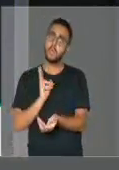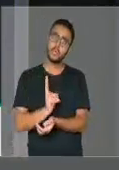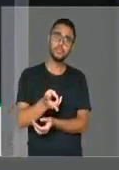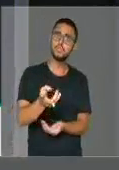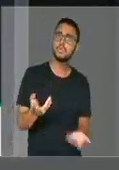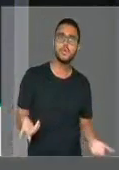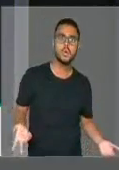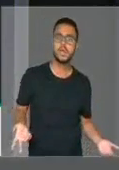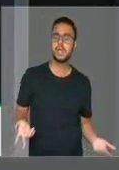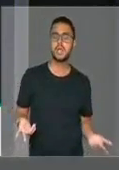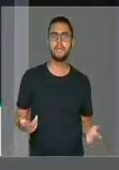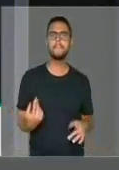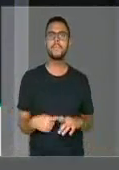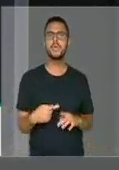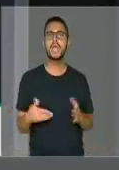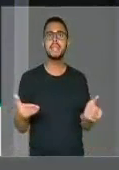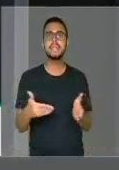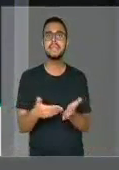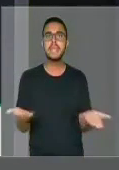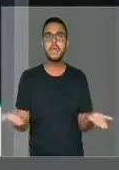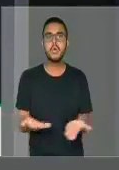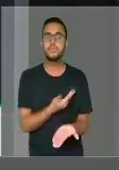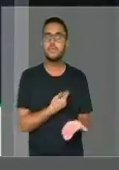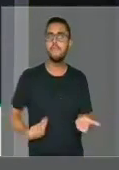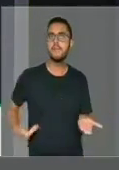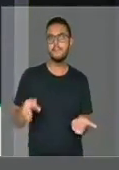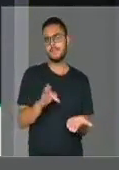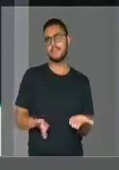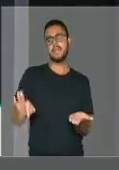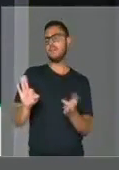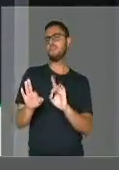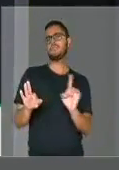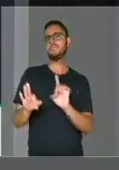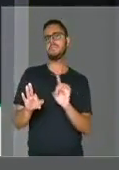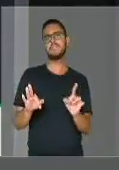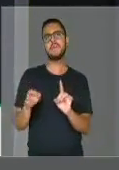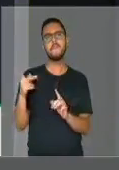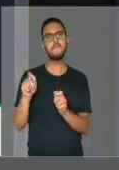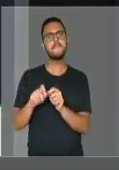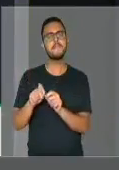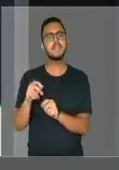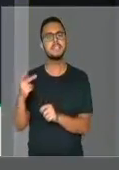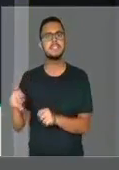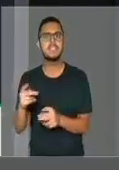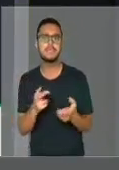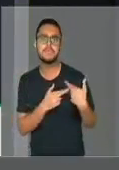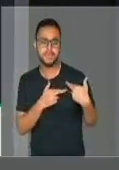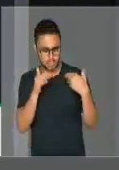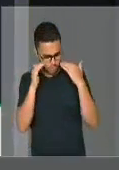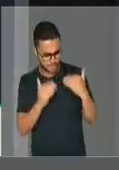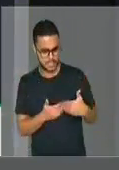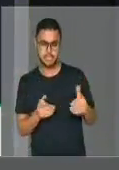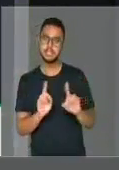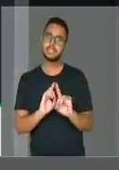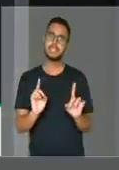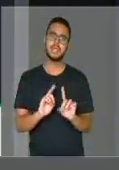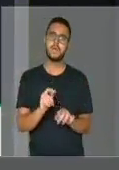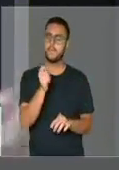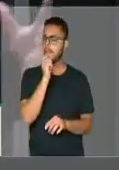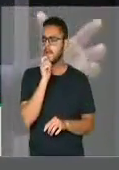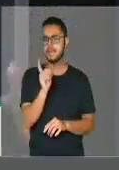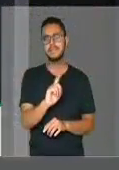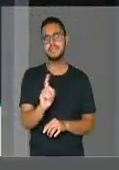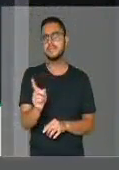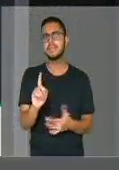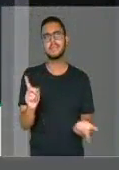entrando. Porque a União, até hoje, não cuidou de fazer o seu dever de casa. Não cuidou